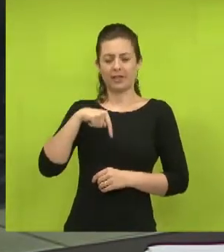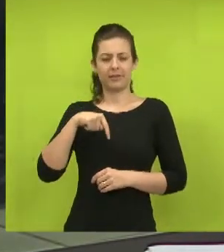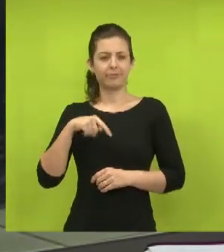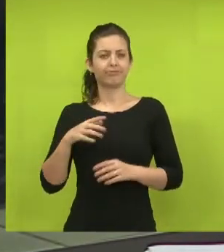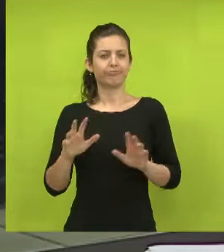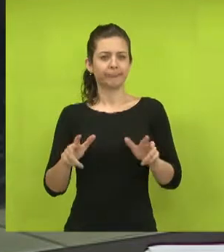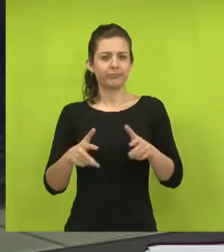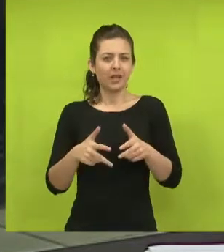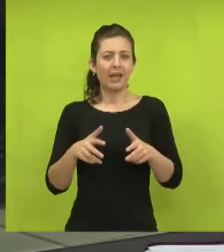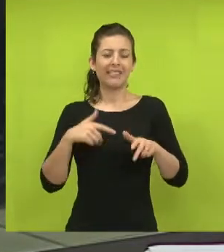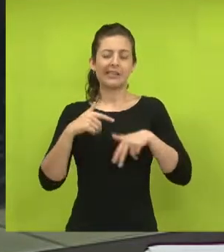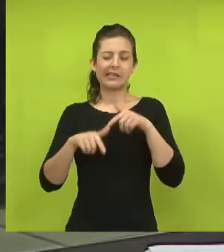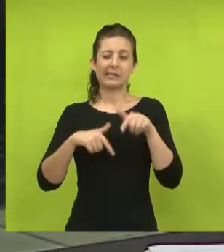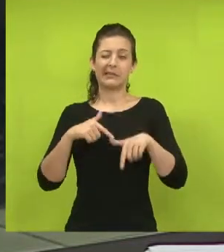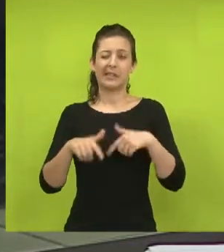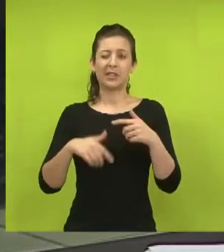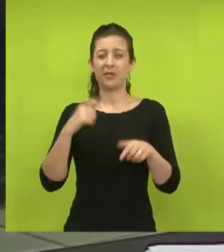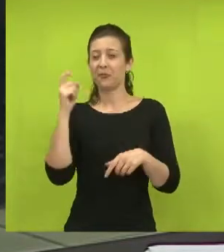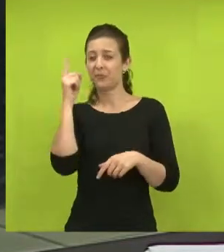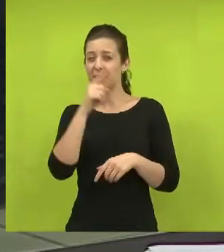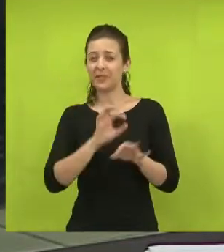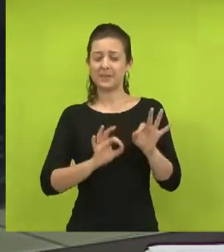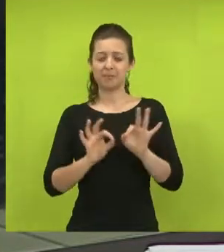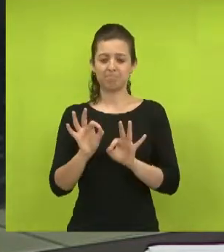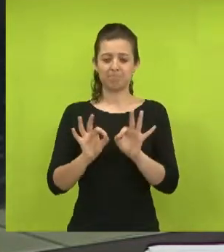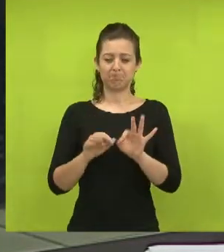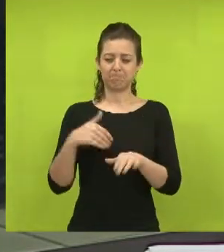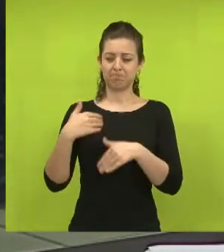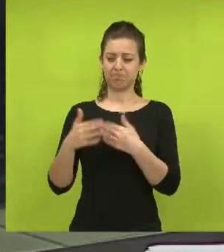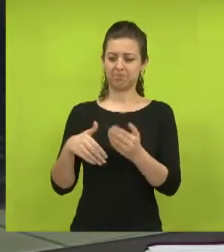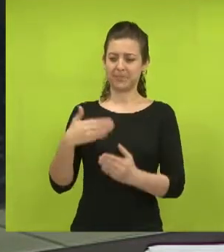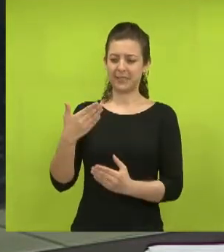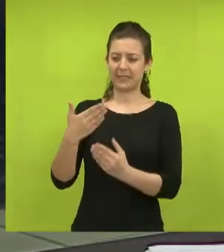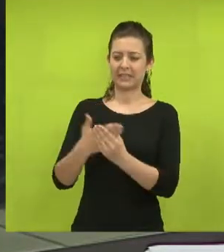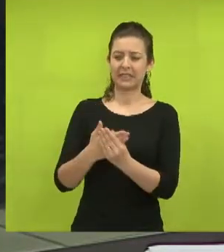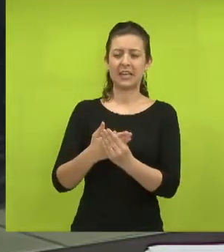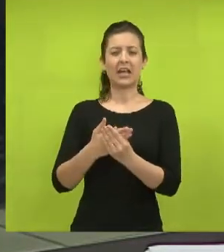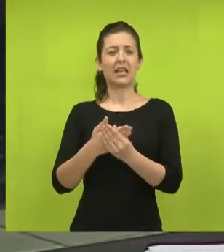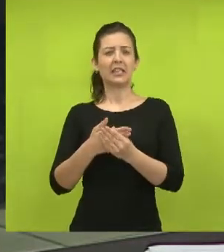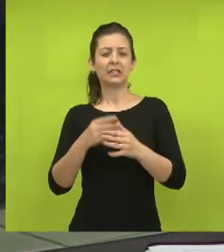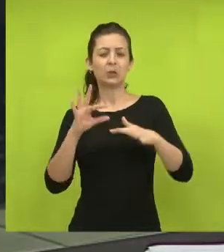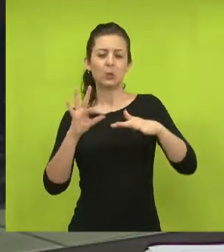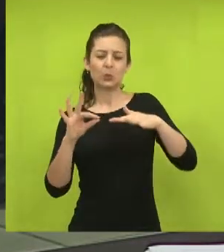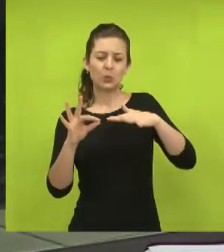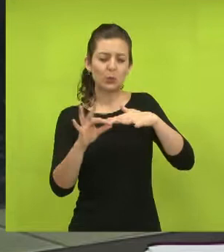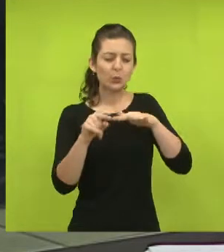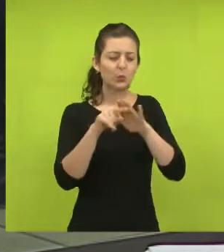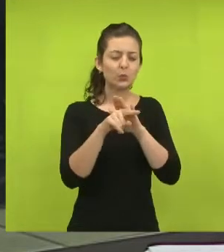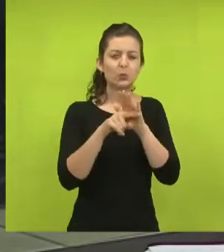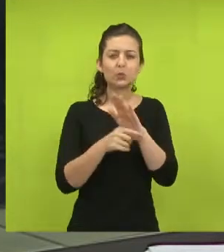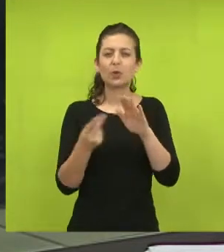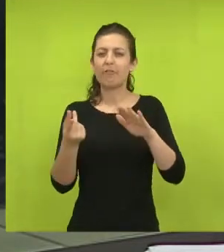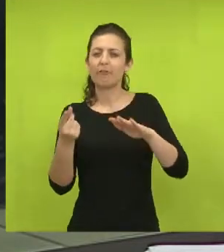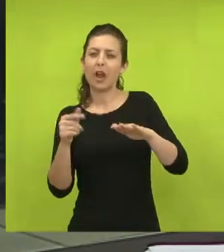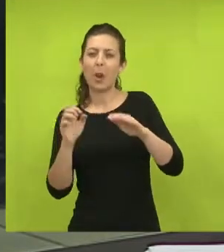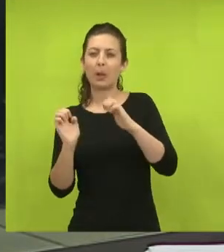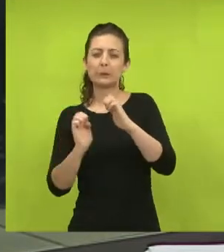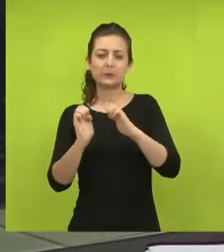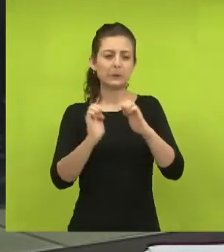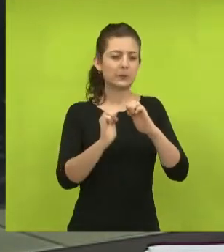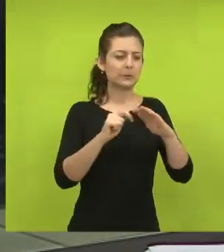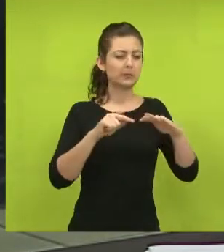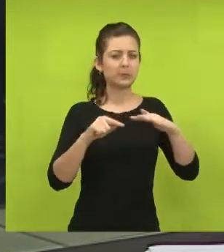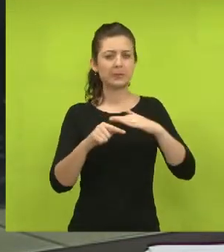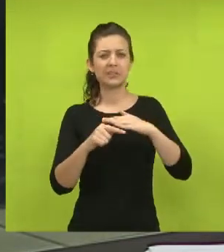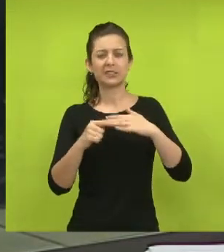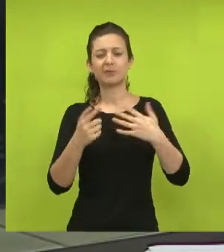trabalho que às vezes dá para você fazer a montagem de um processo licitatório para você comprar os artigos. Eu sei como que é. Mas, assim, é uma